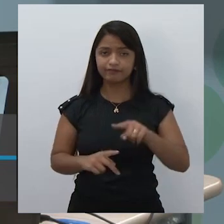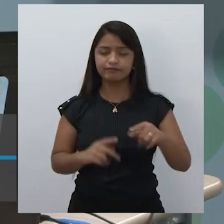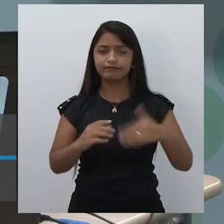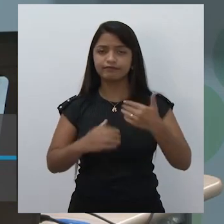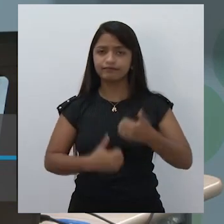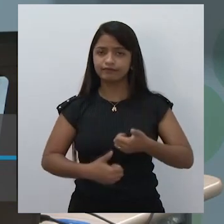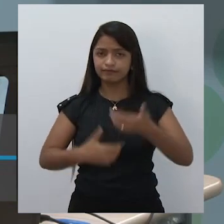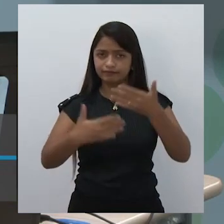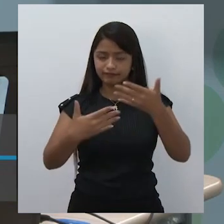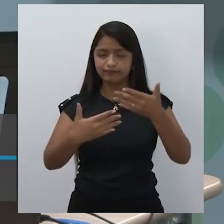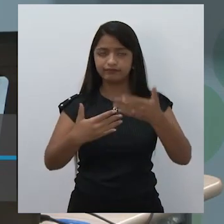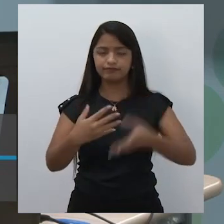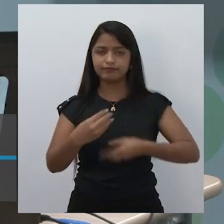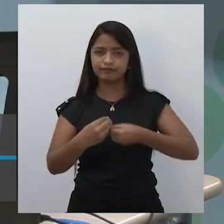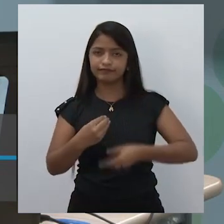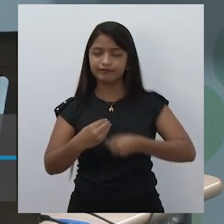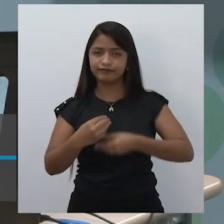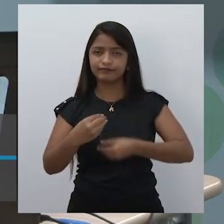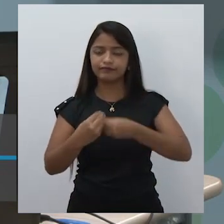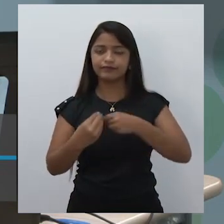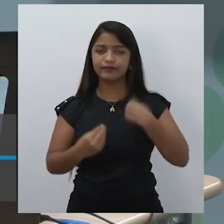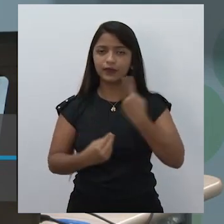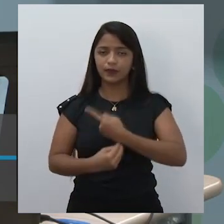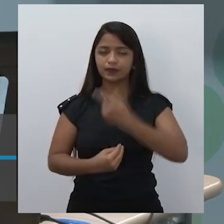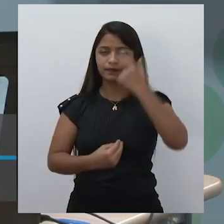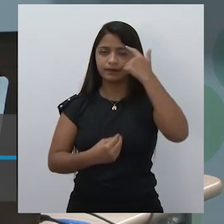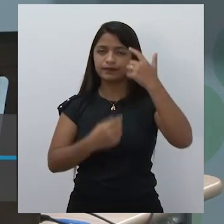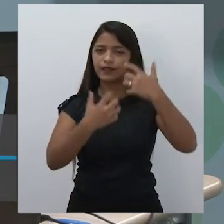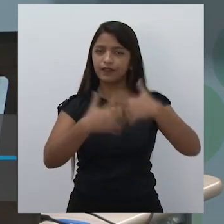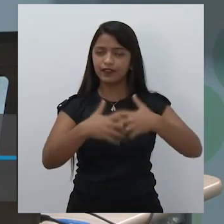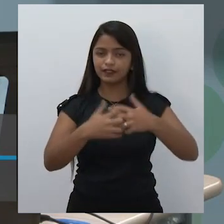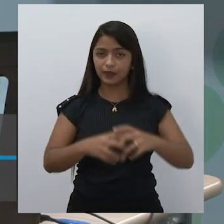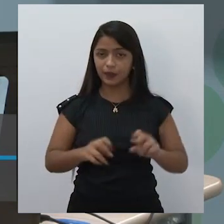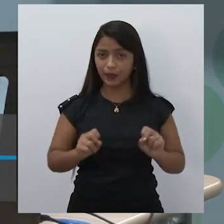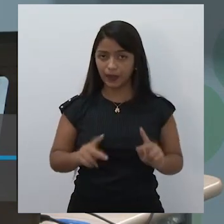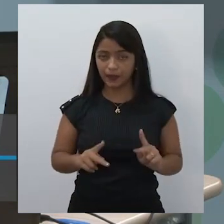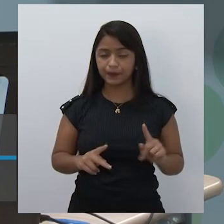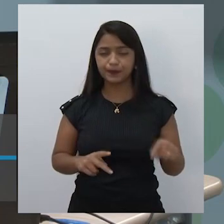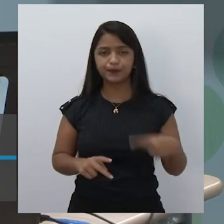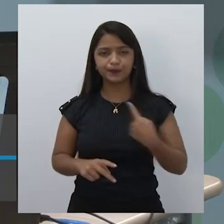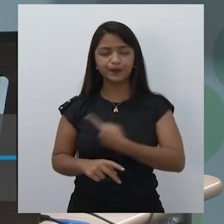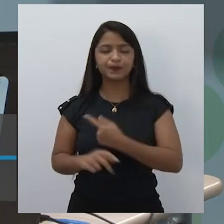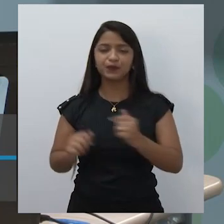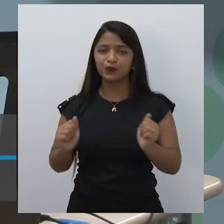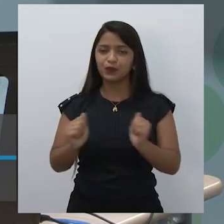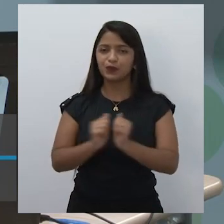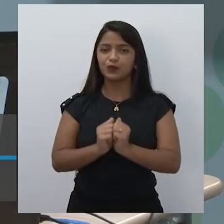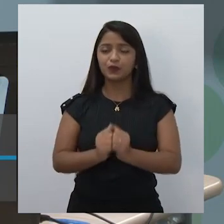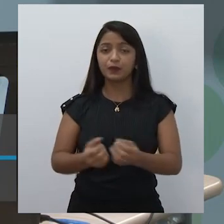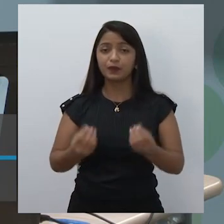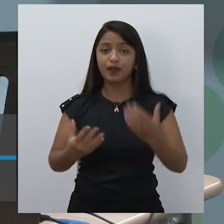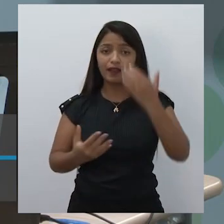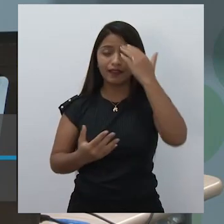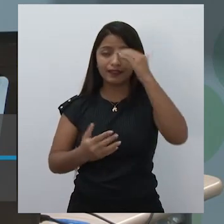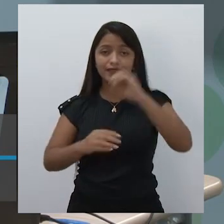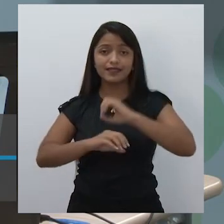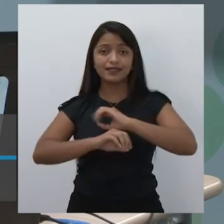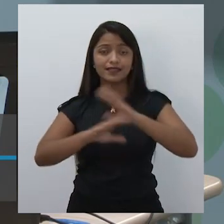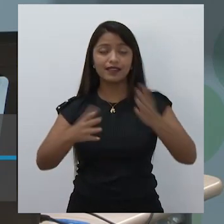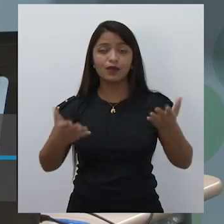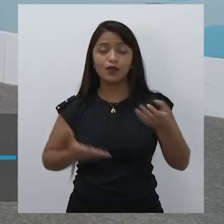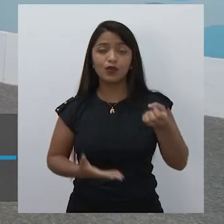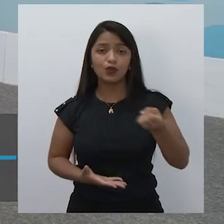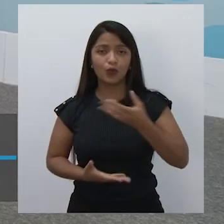gente vai compondo, né, essa reflexão, todos juntos, né? Para a gente entender esse novo momento que nós estamos vivendo